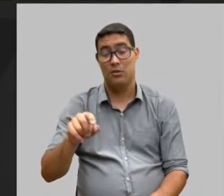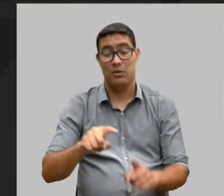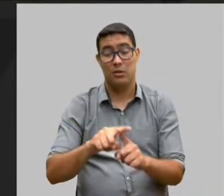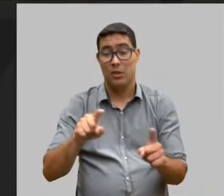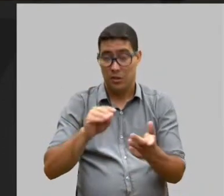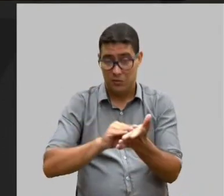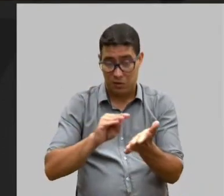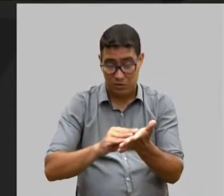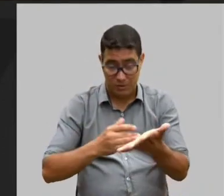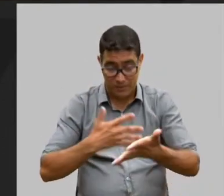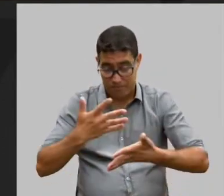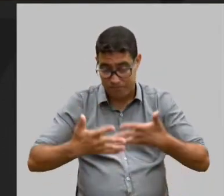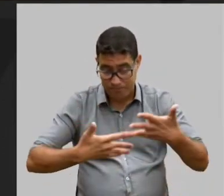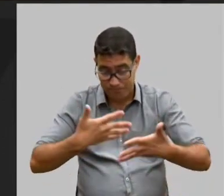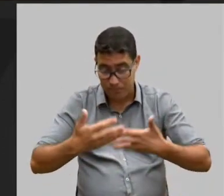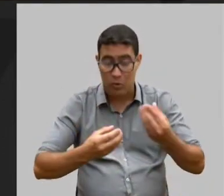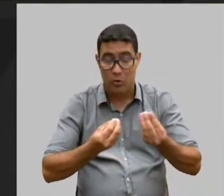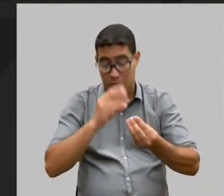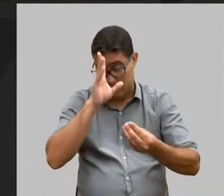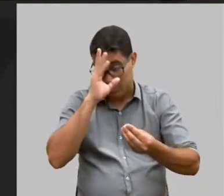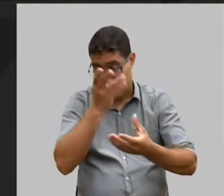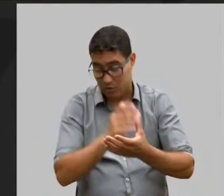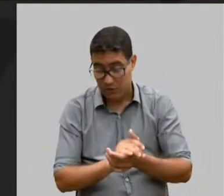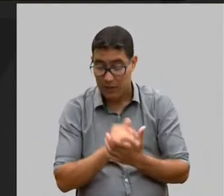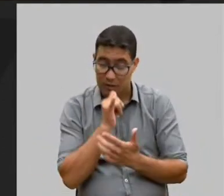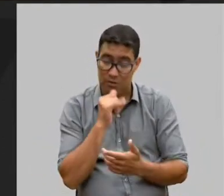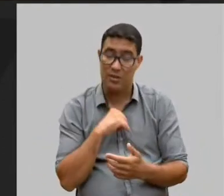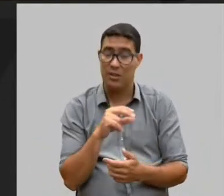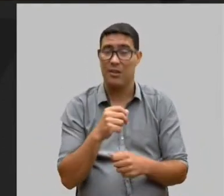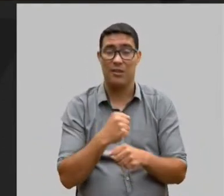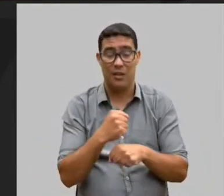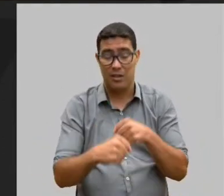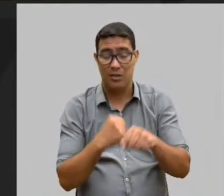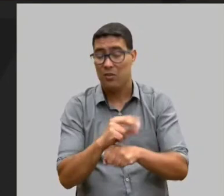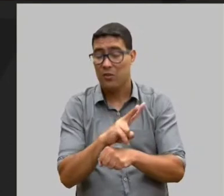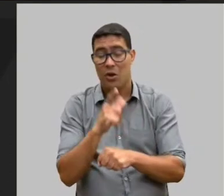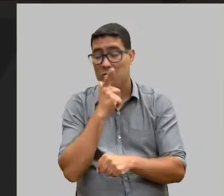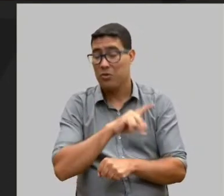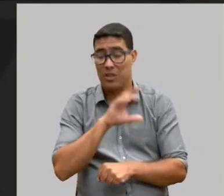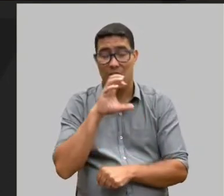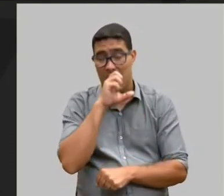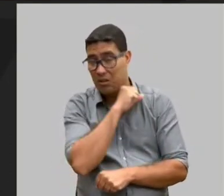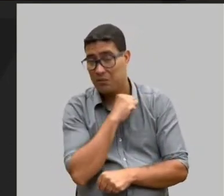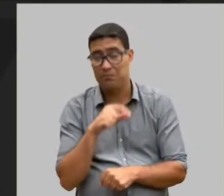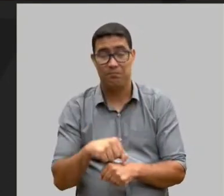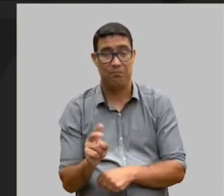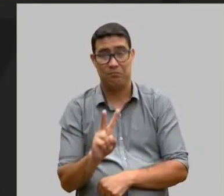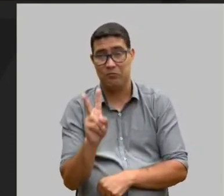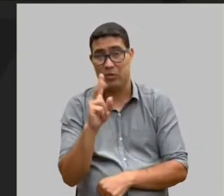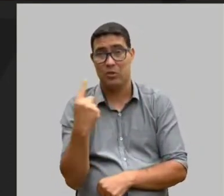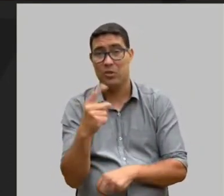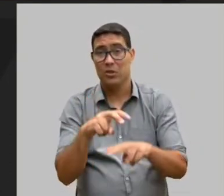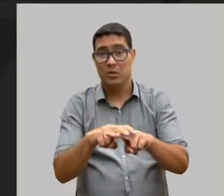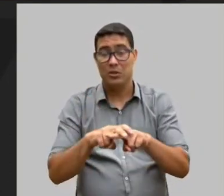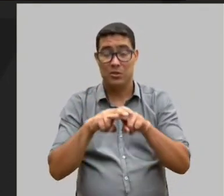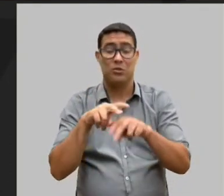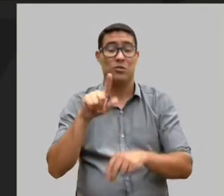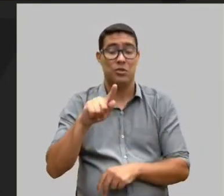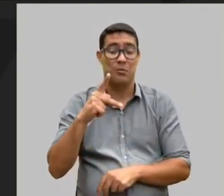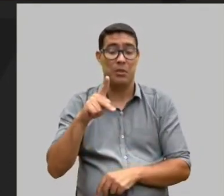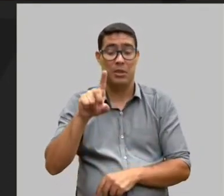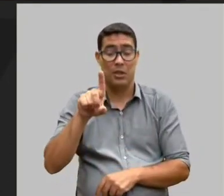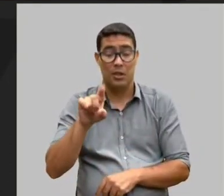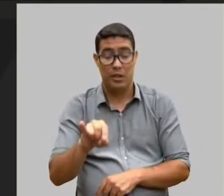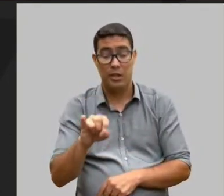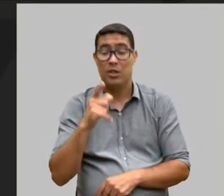malía para dizer o seguinte esse dólar não vai segurar muito tempo nesse valor então foi o que aconteceu o dólar disparou e o gpdi também